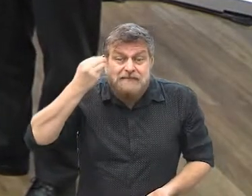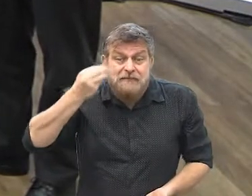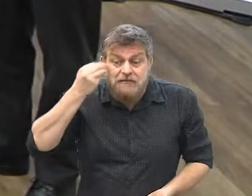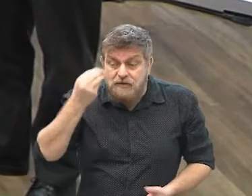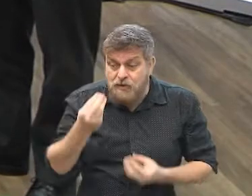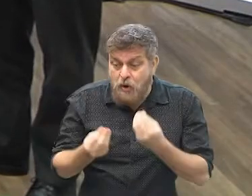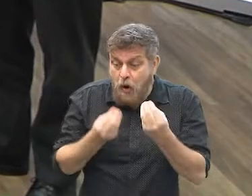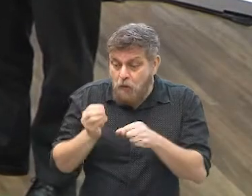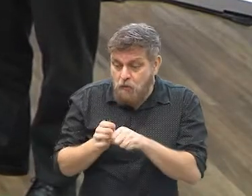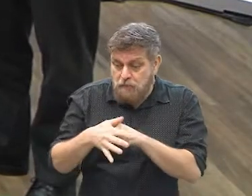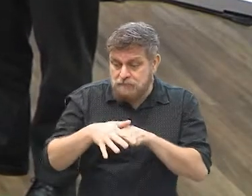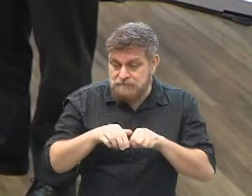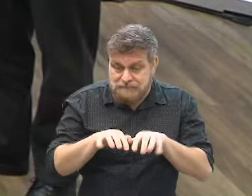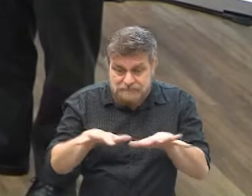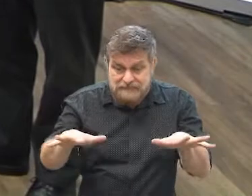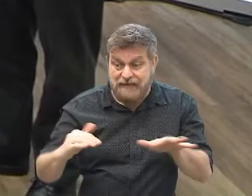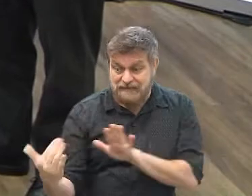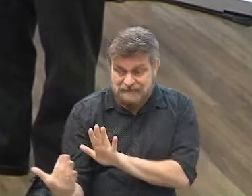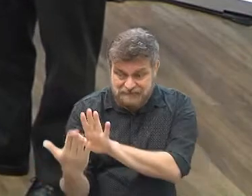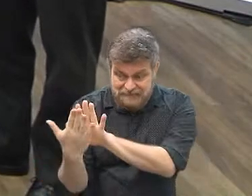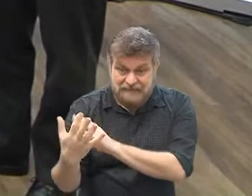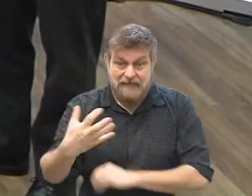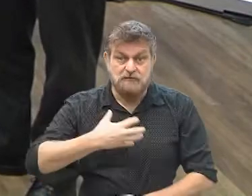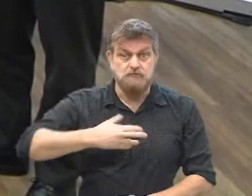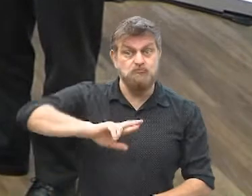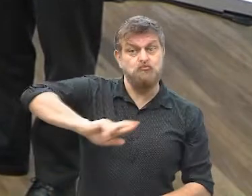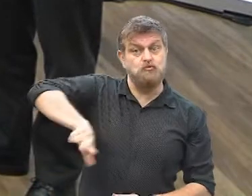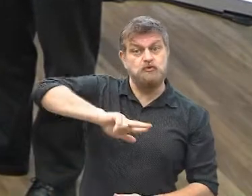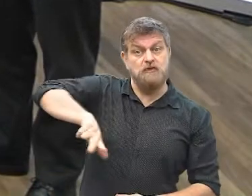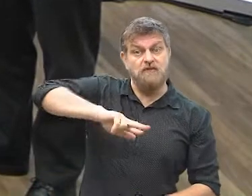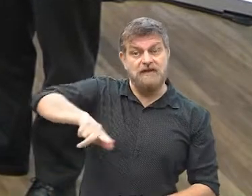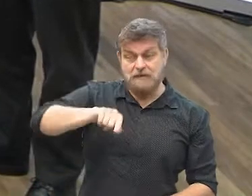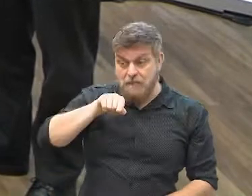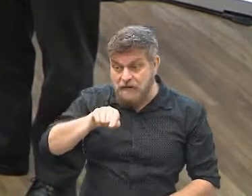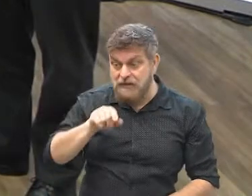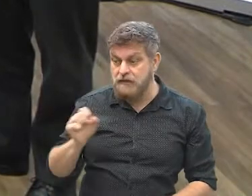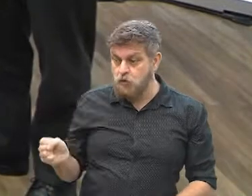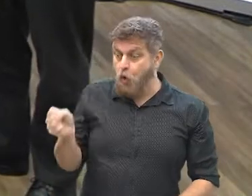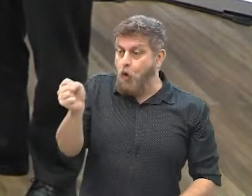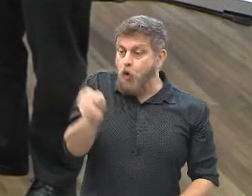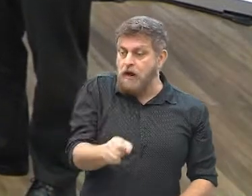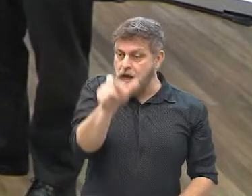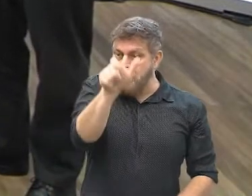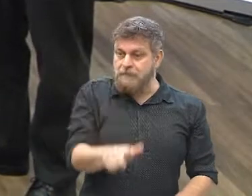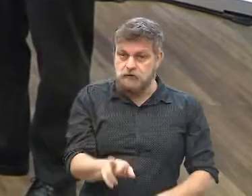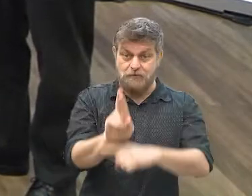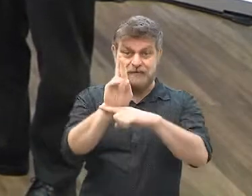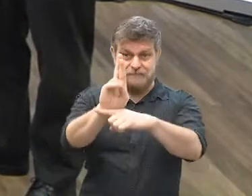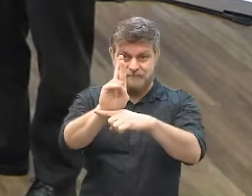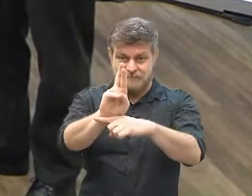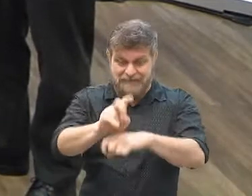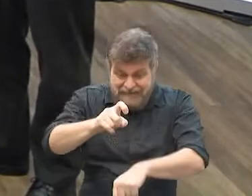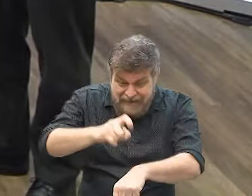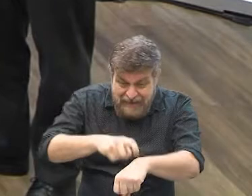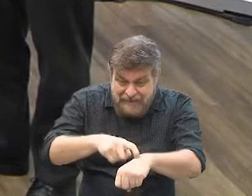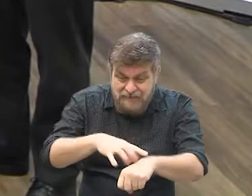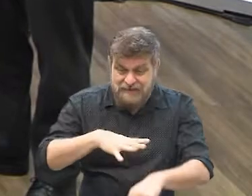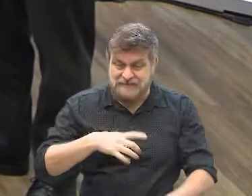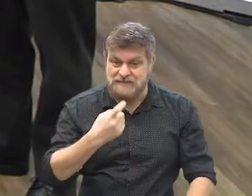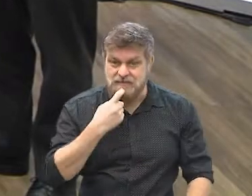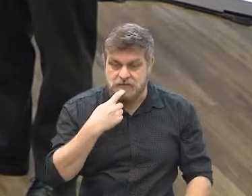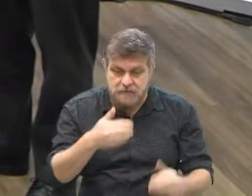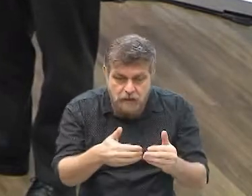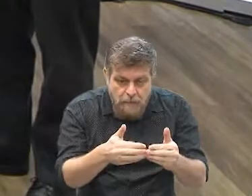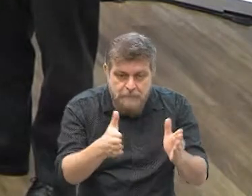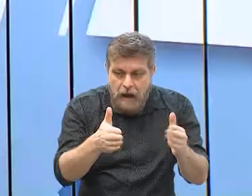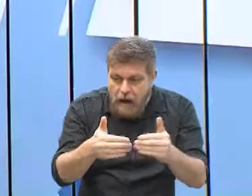da pandemia de formas diferentes, para que eles possam indicar representantes, para que quando Campinas for retomar o processo